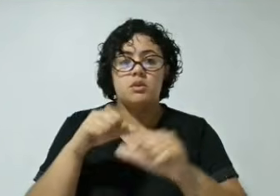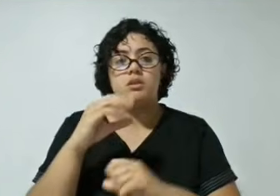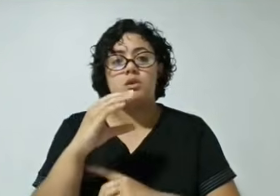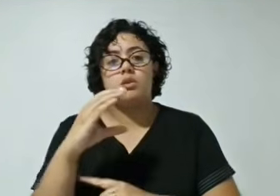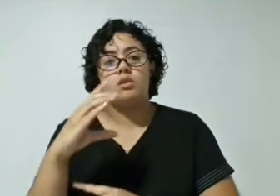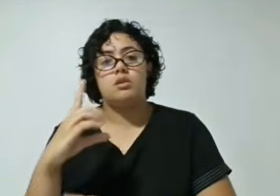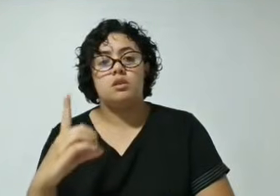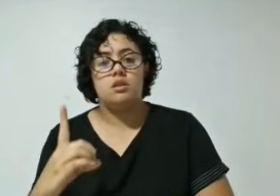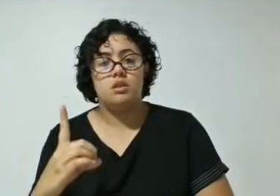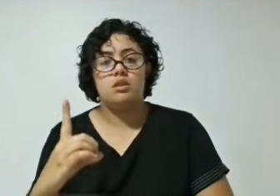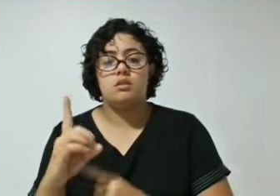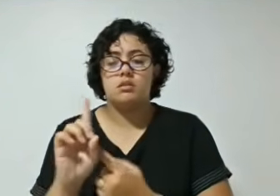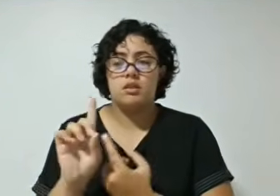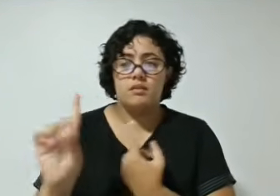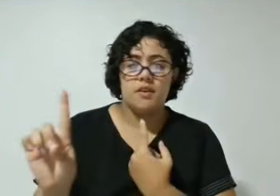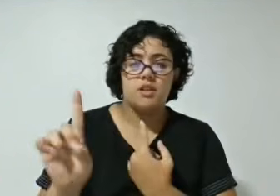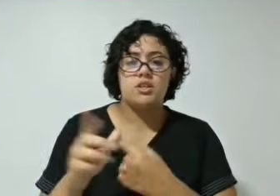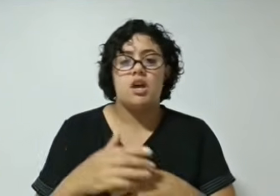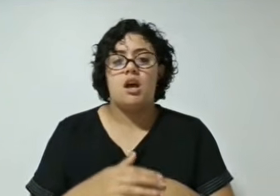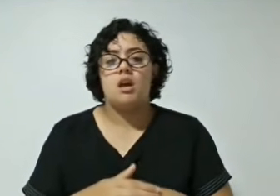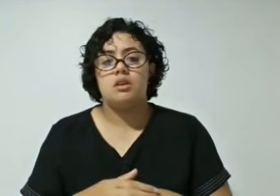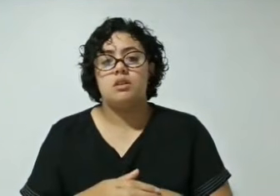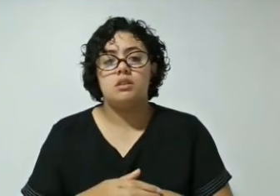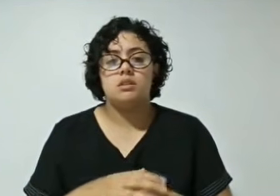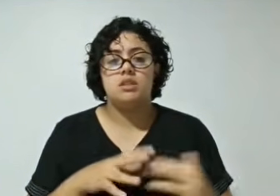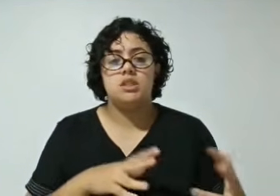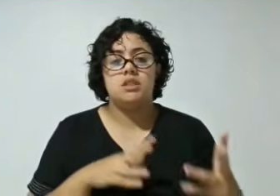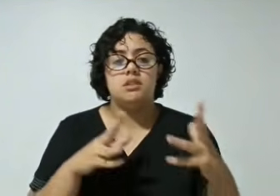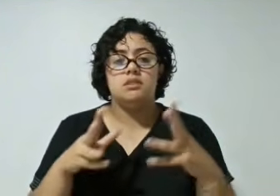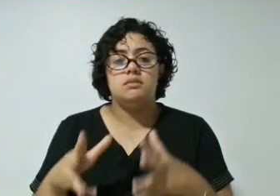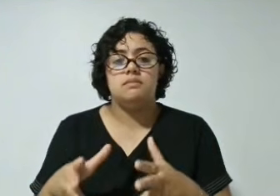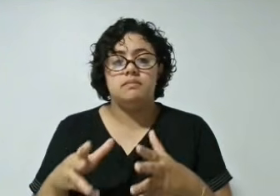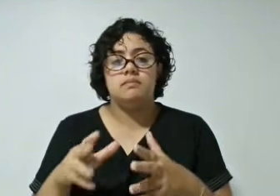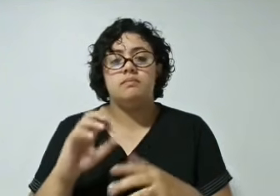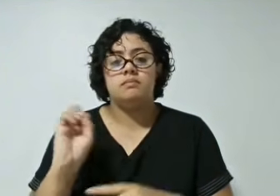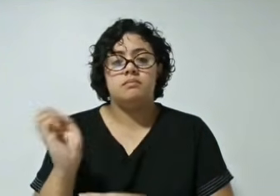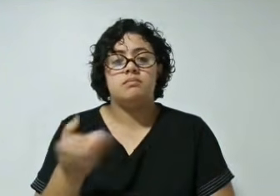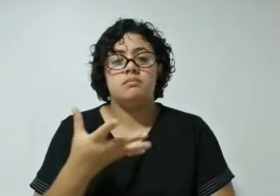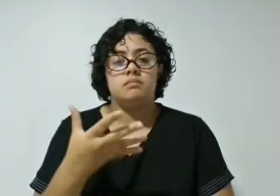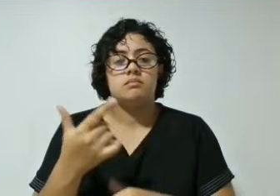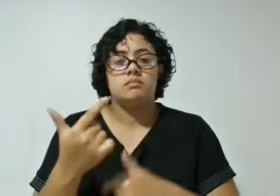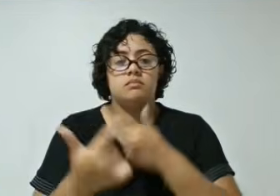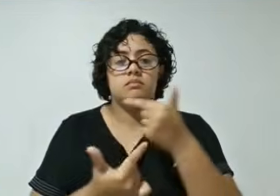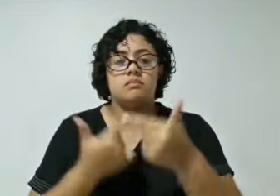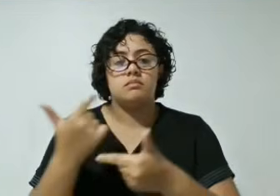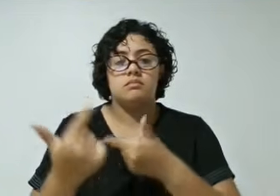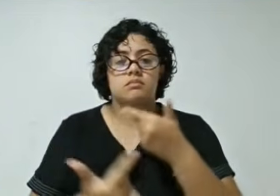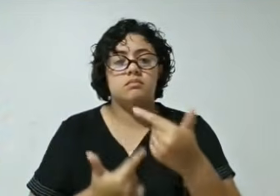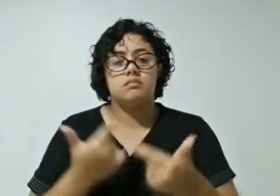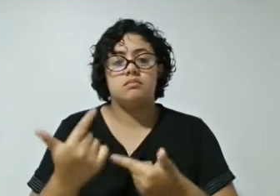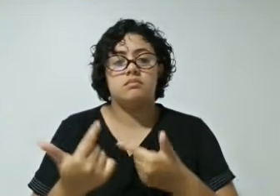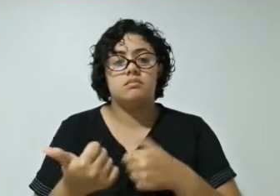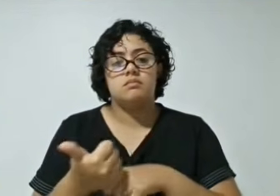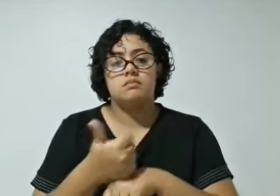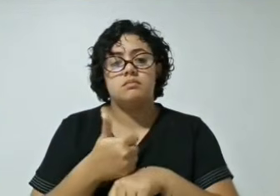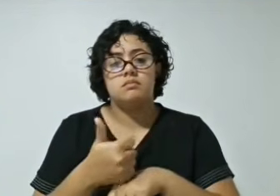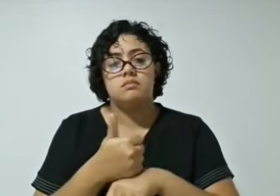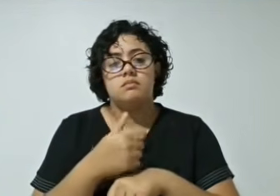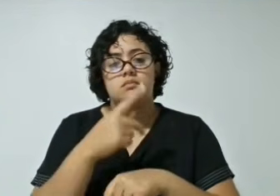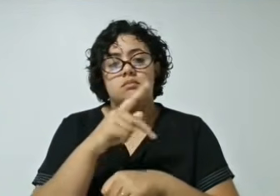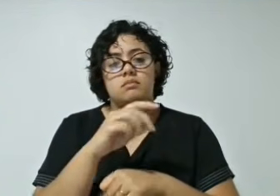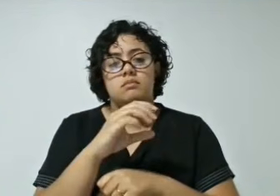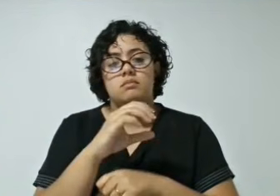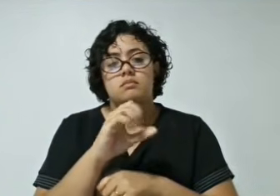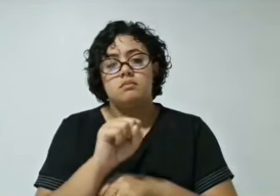se afastado, estava chegando uma nova funcionária através do PSS, né, do